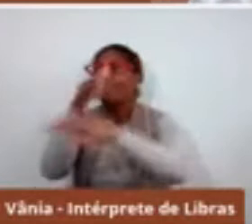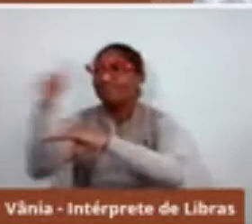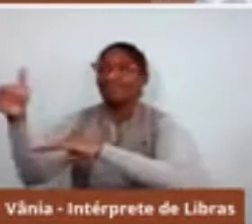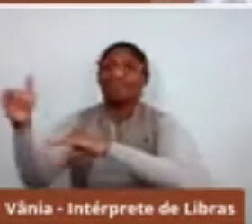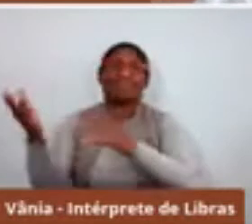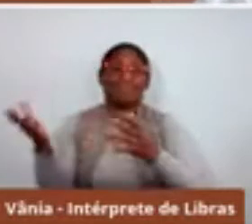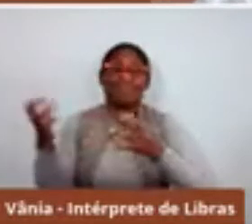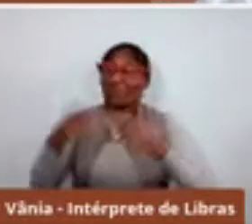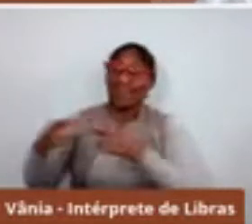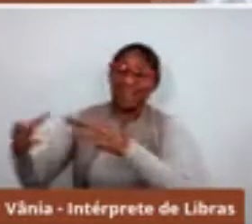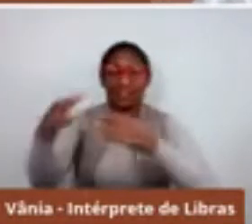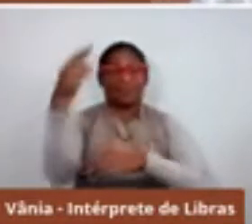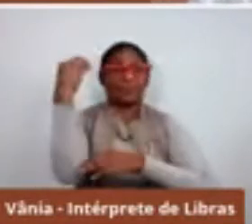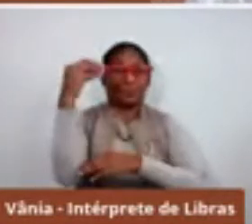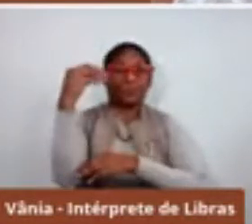na região